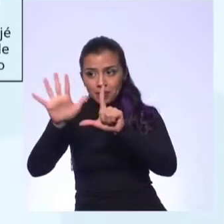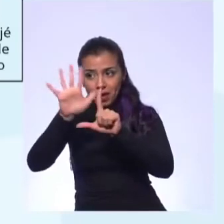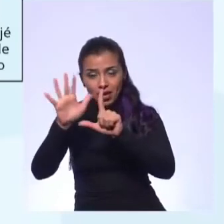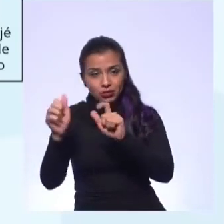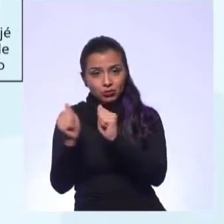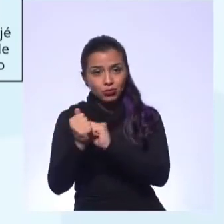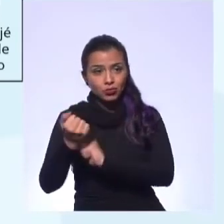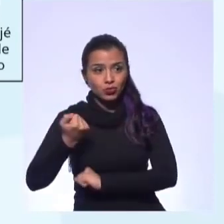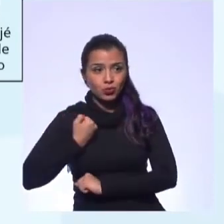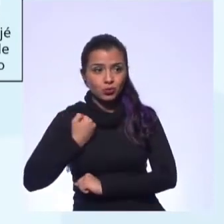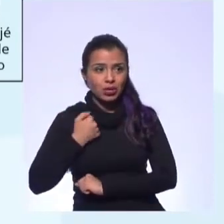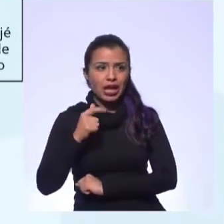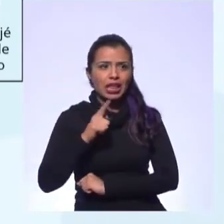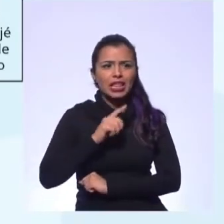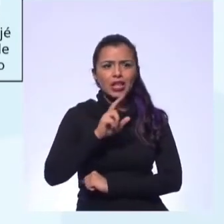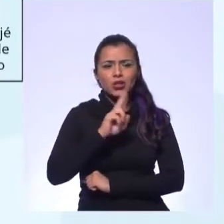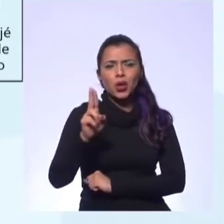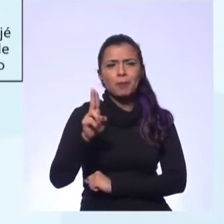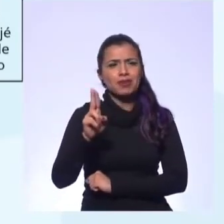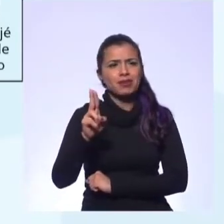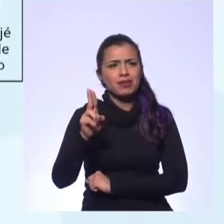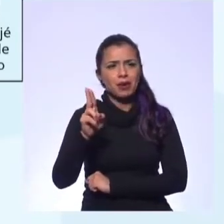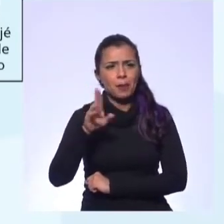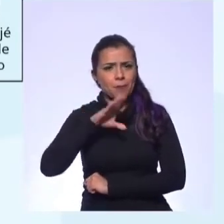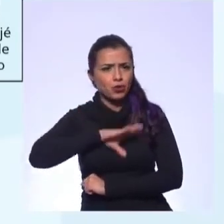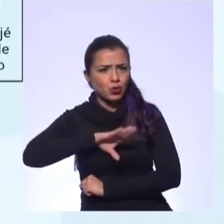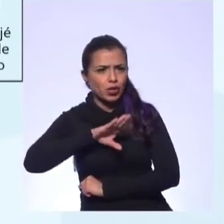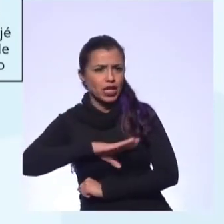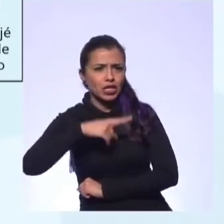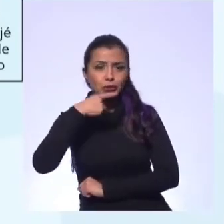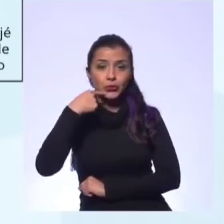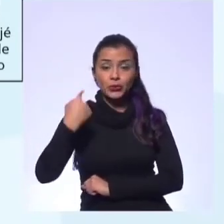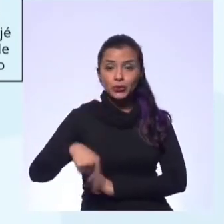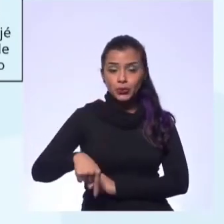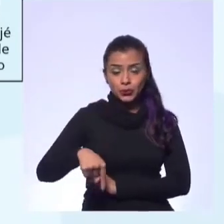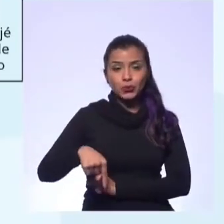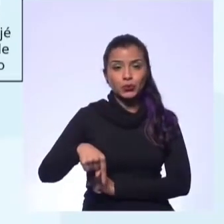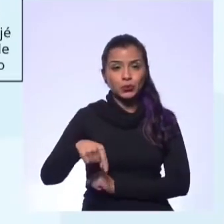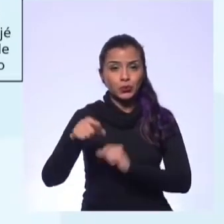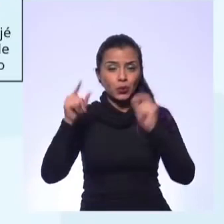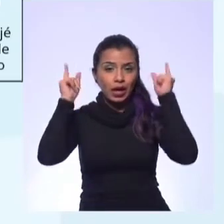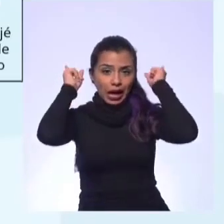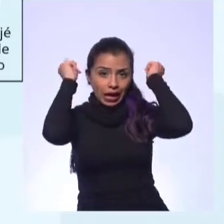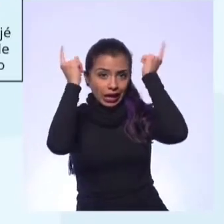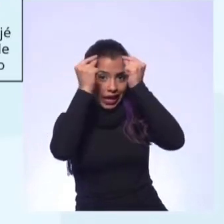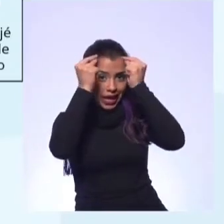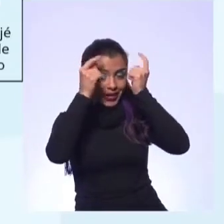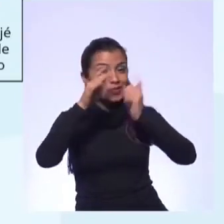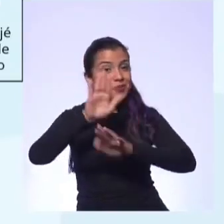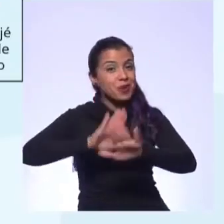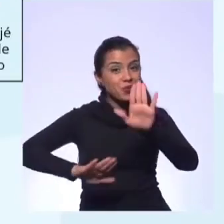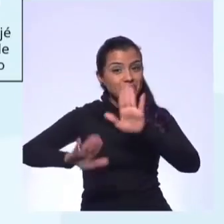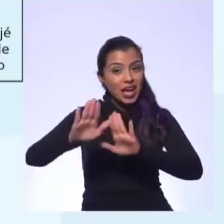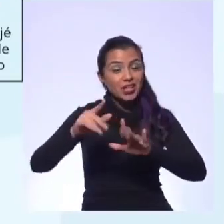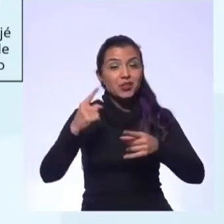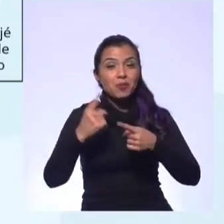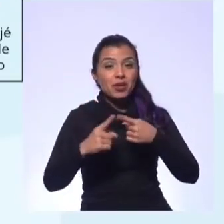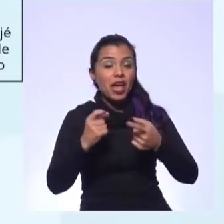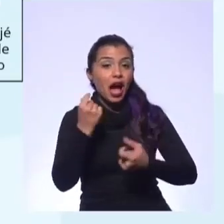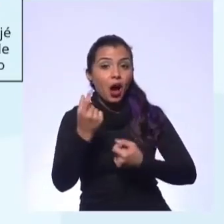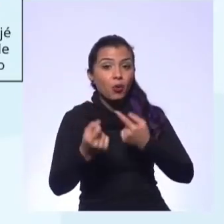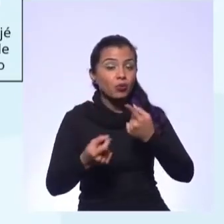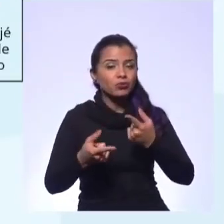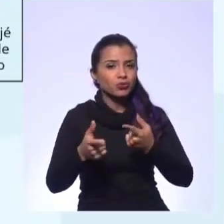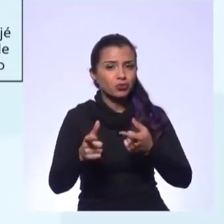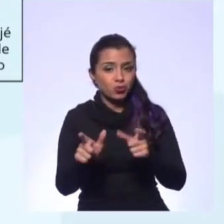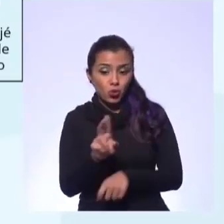nome em russo, tem um nome em grego. Então, por quê? Porque os pratos eles não podem ser traduzidos. Toma cuidado ali que pão de queijo, né, é junto